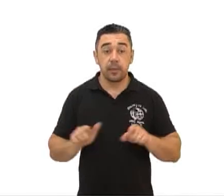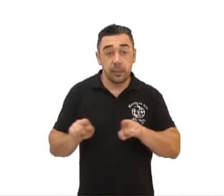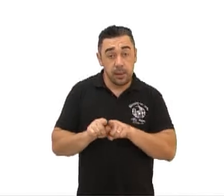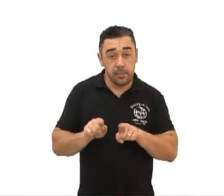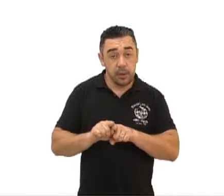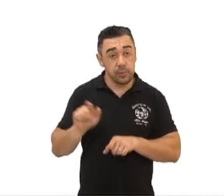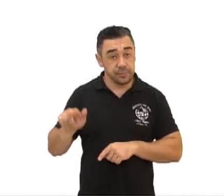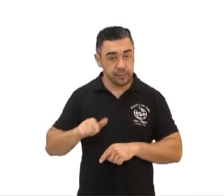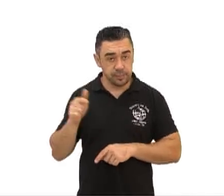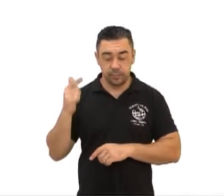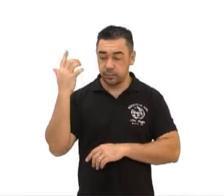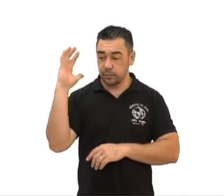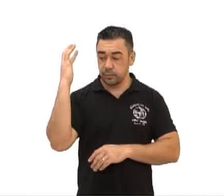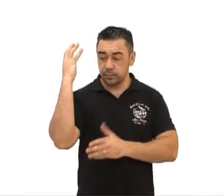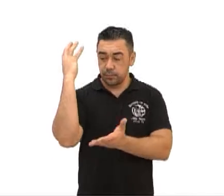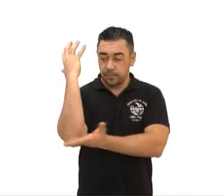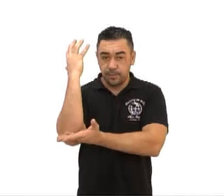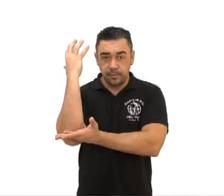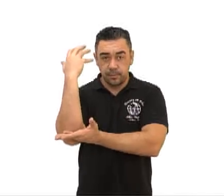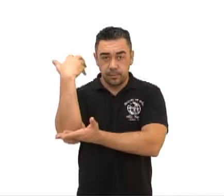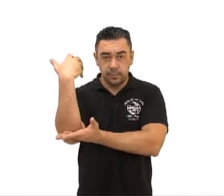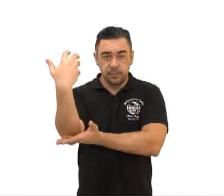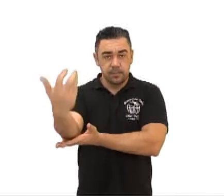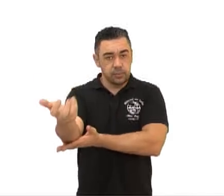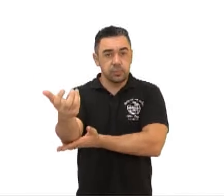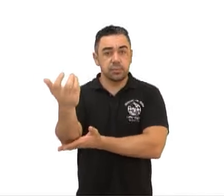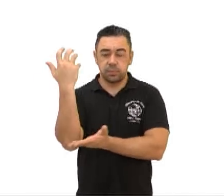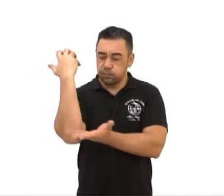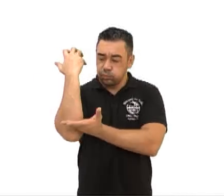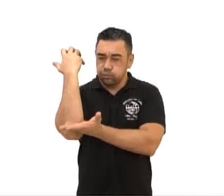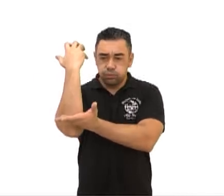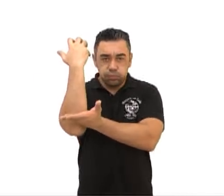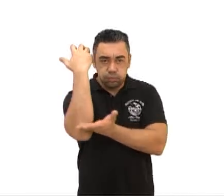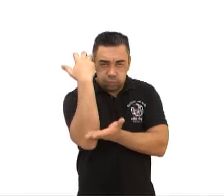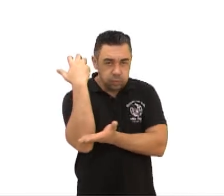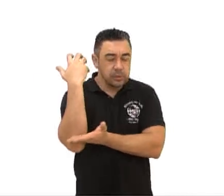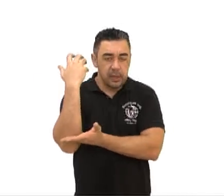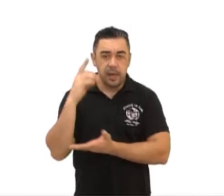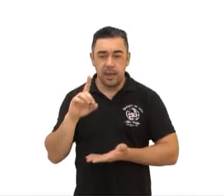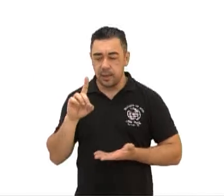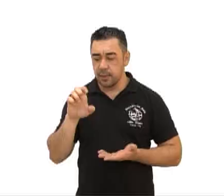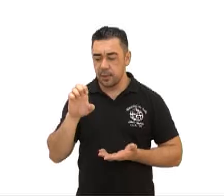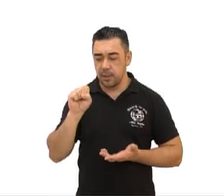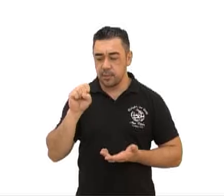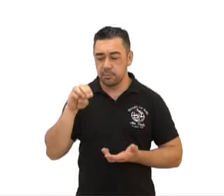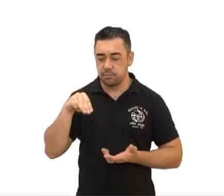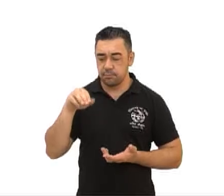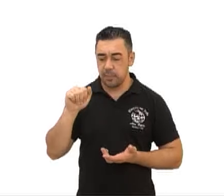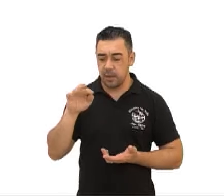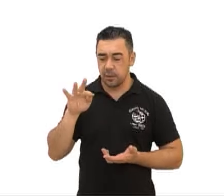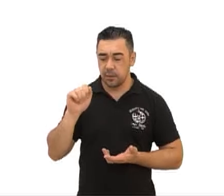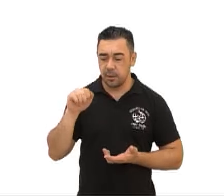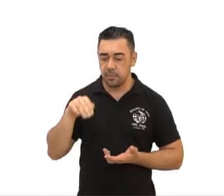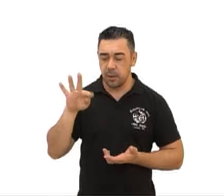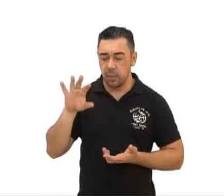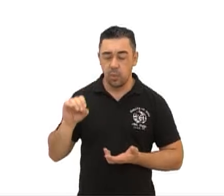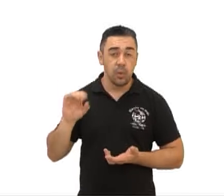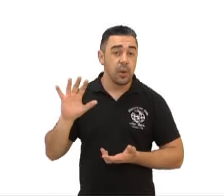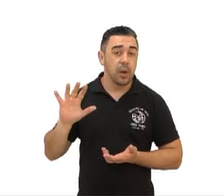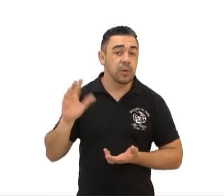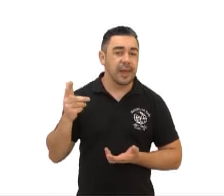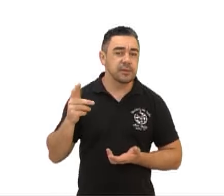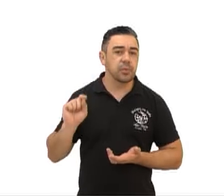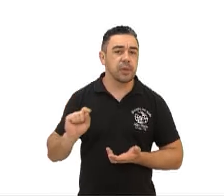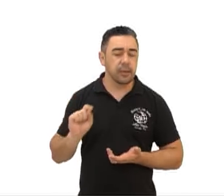Desmatamento, O desmatamento, ele é algo bastante preocupante. E ele acontece, numa escala